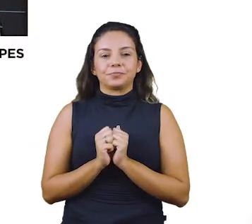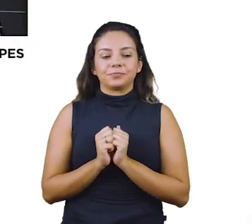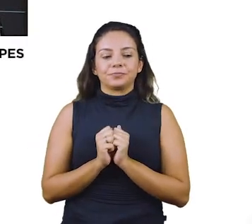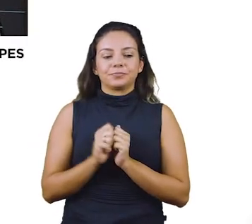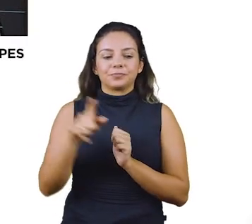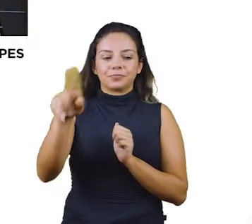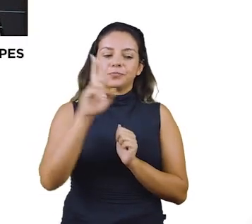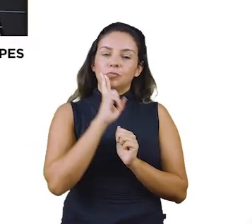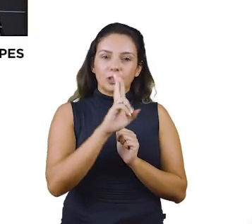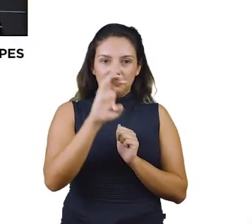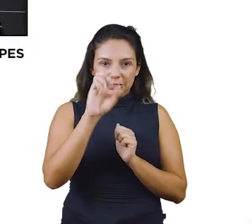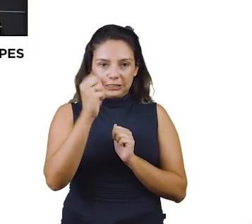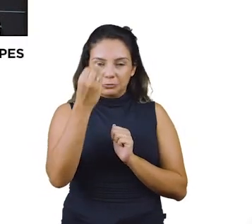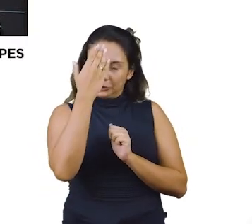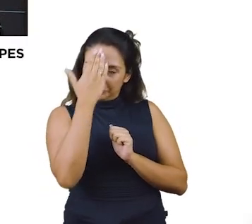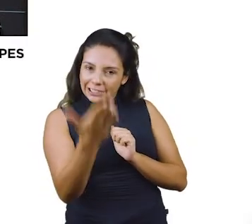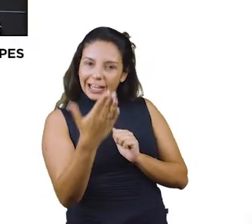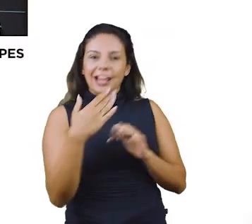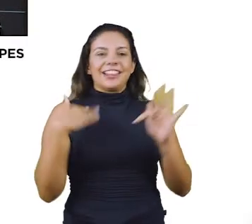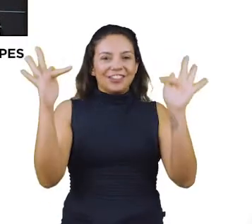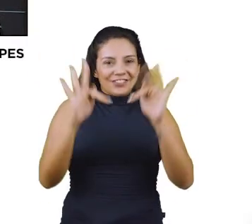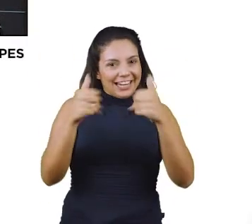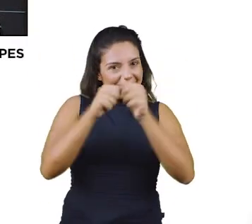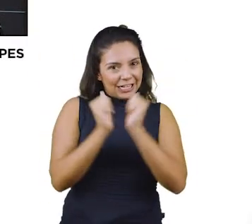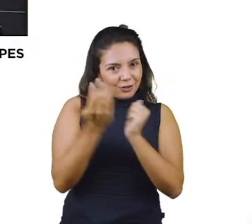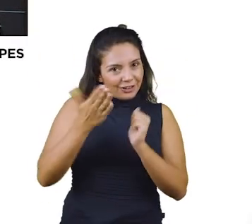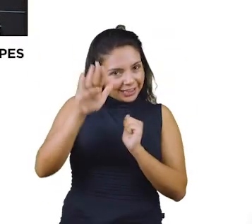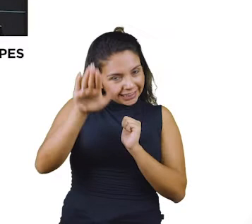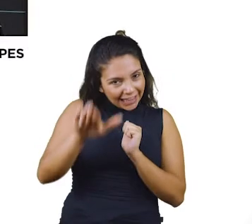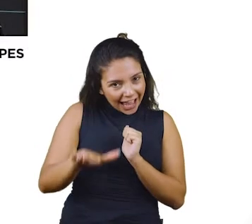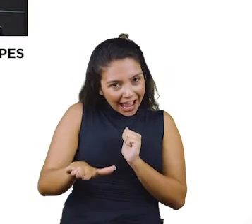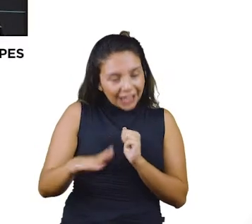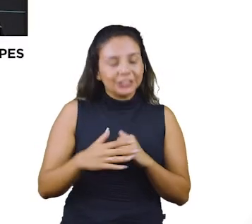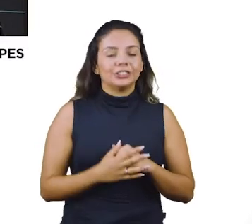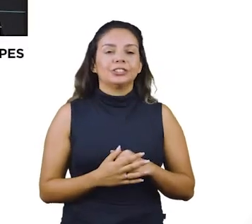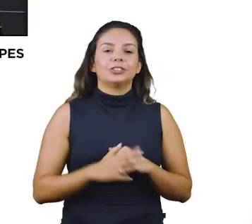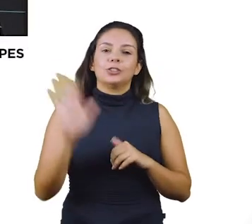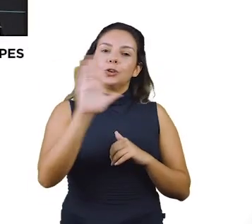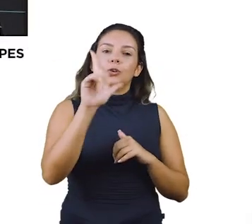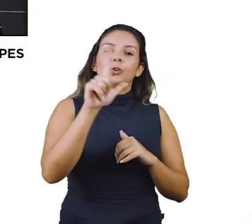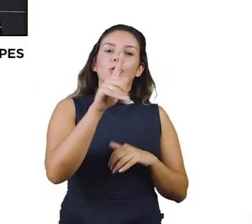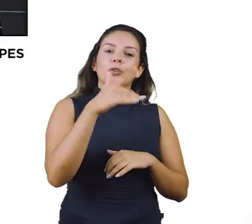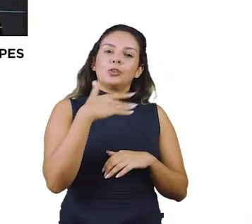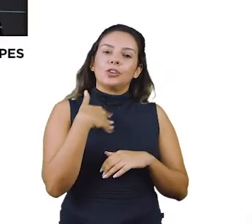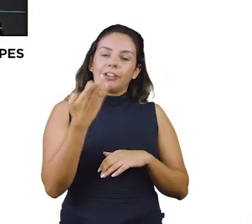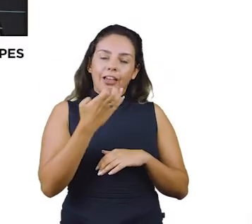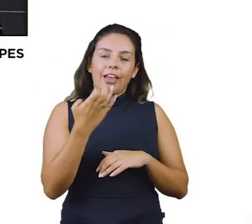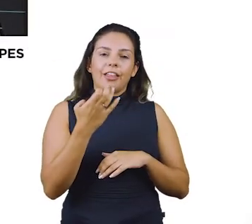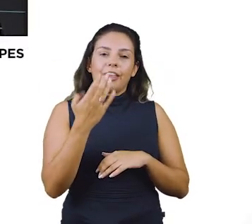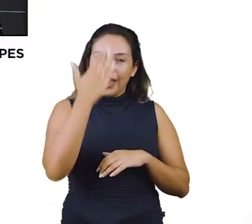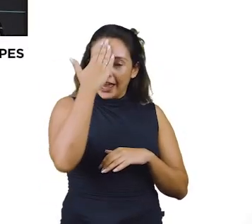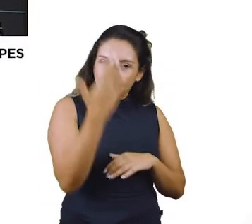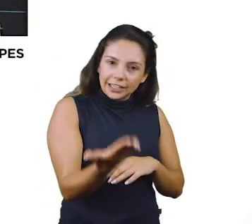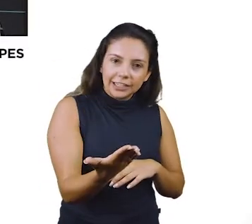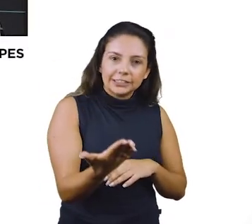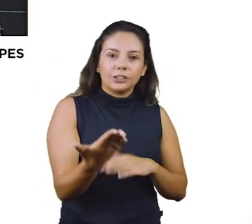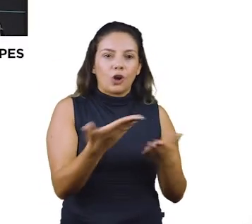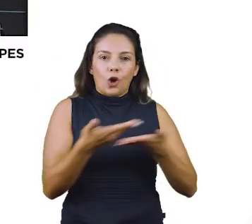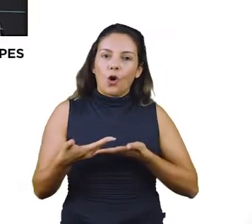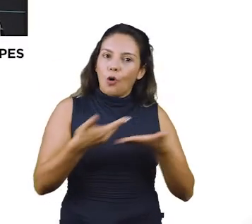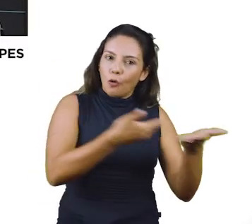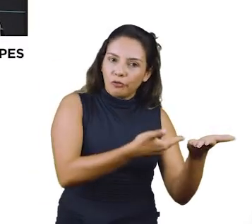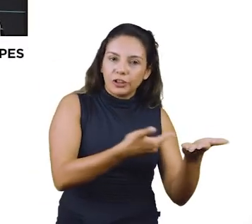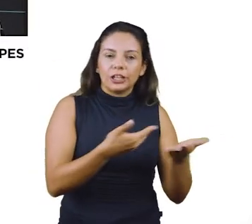Carlos, prazer meu estar com vocês nesse fim de tarde, Luiz Humberto França. O escritor e jornalista César Campos